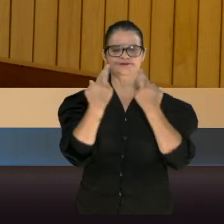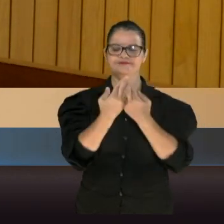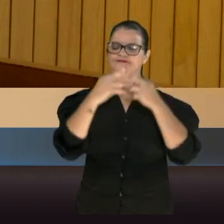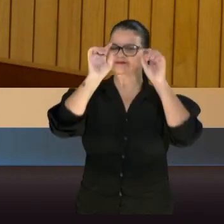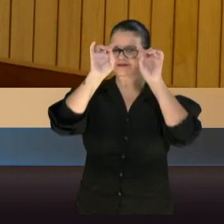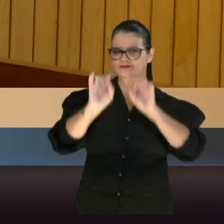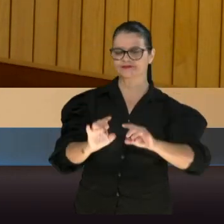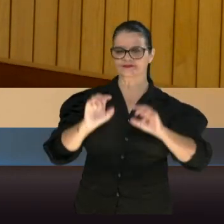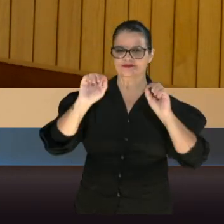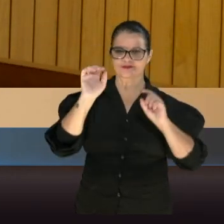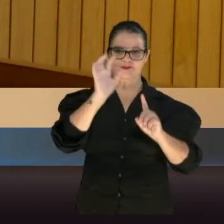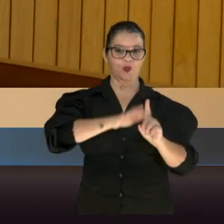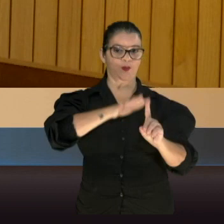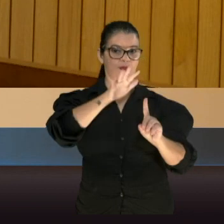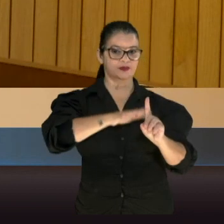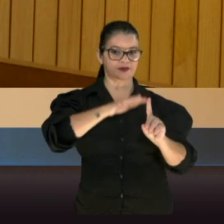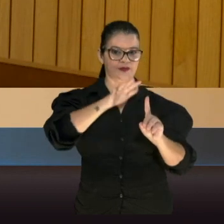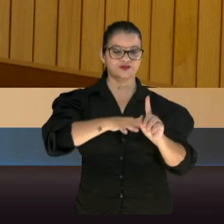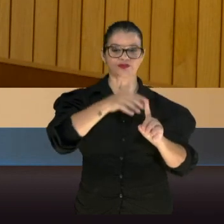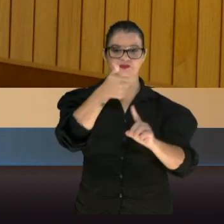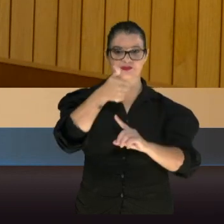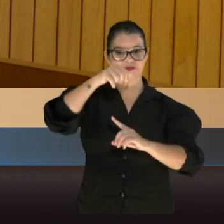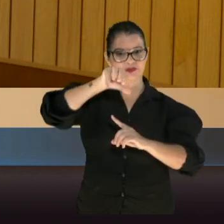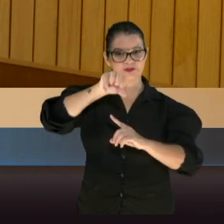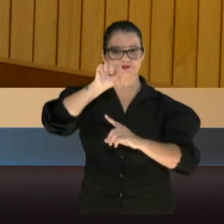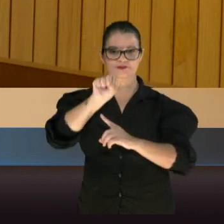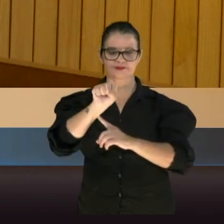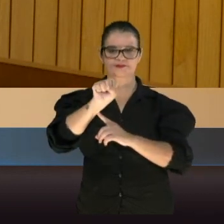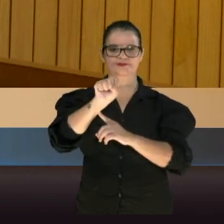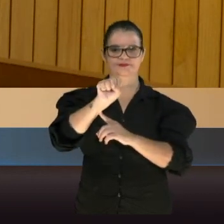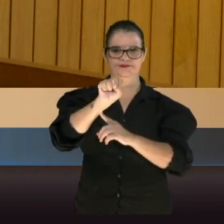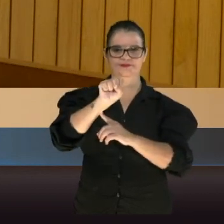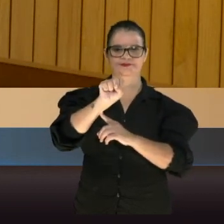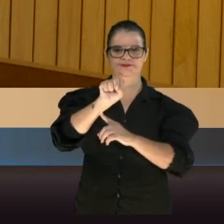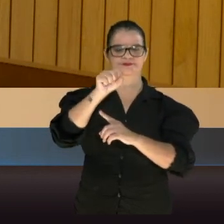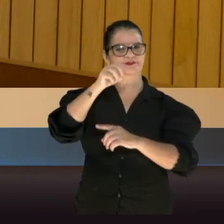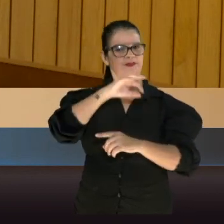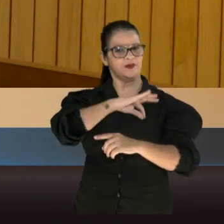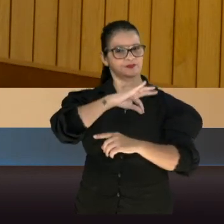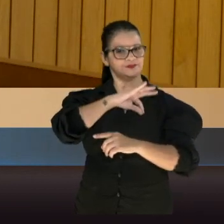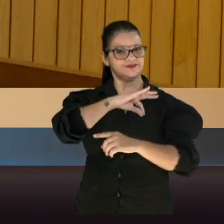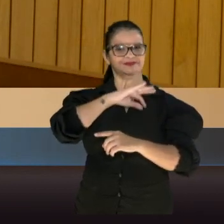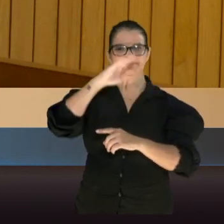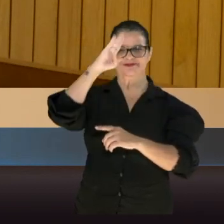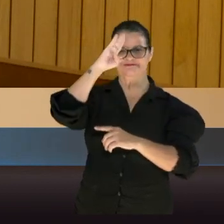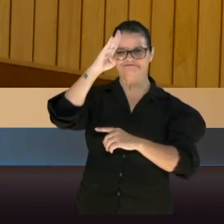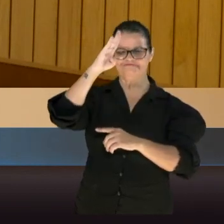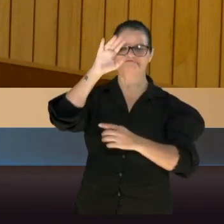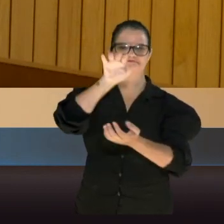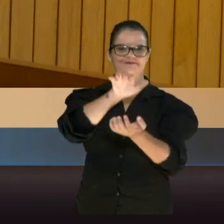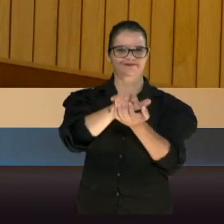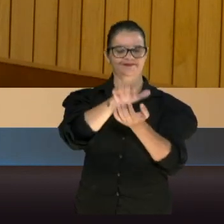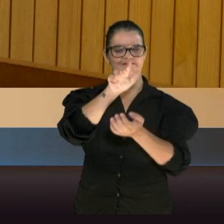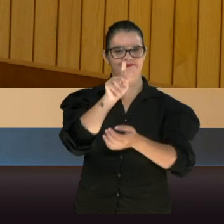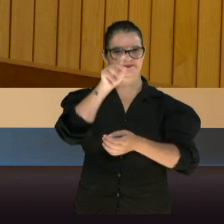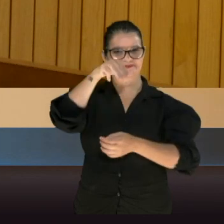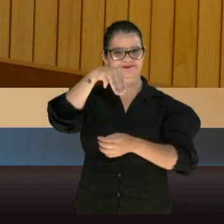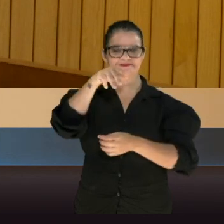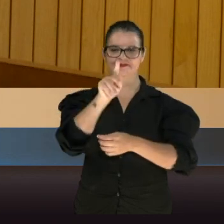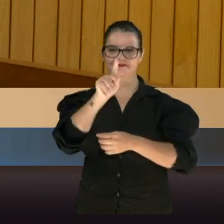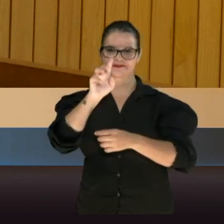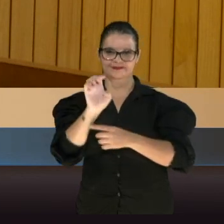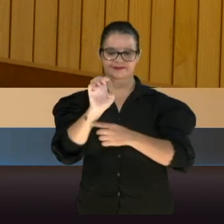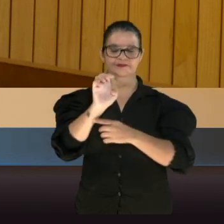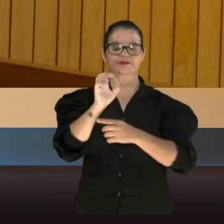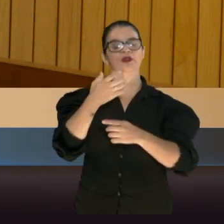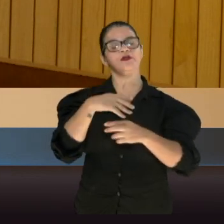solene em homenagem aos 198 anos da Polícia Militar de Pernambuco, PMPE. E